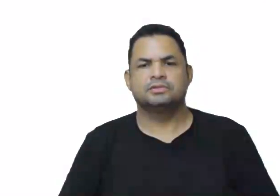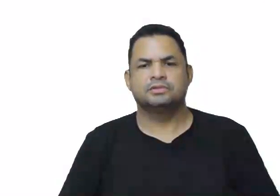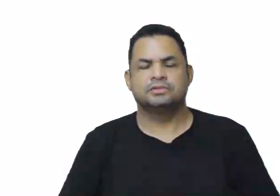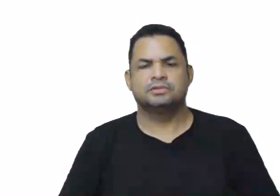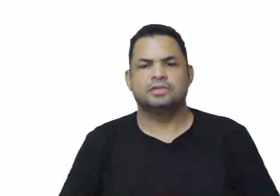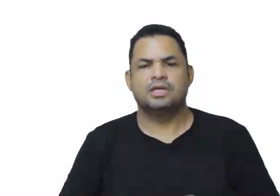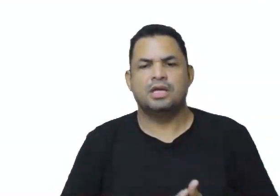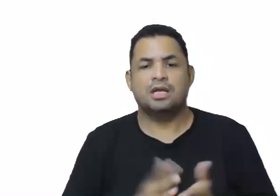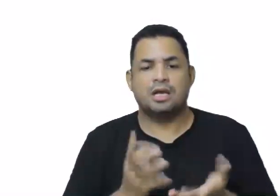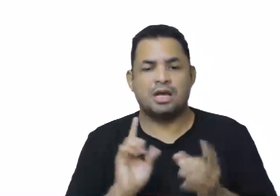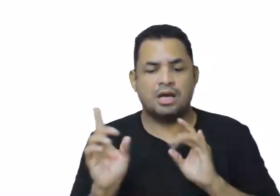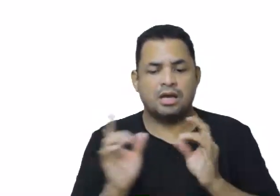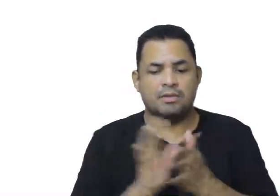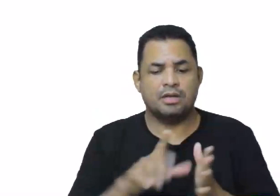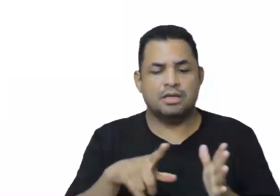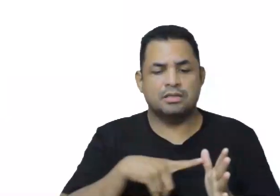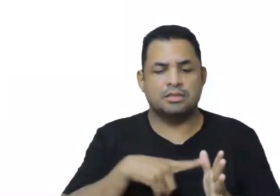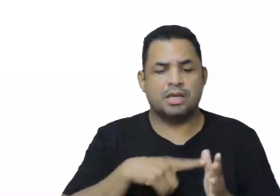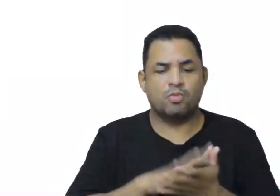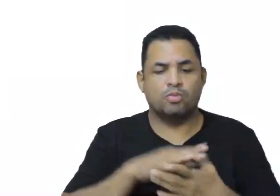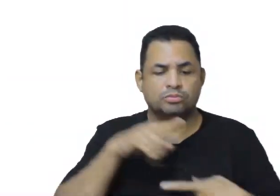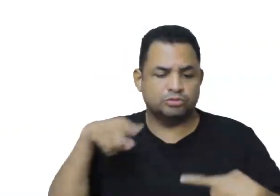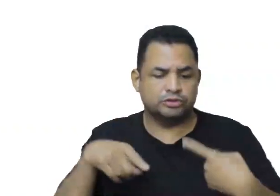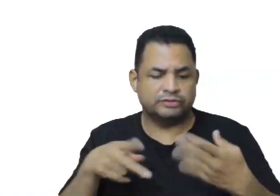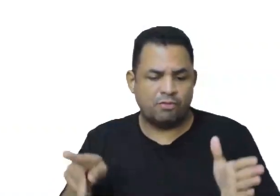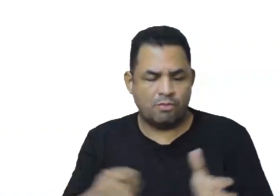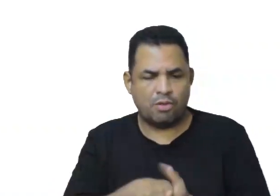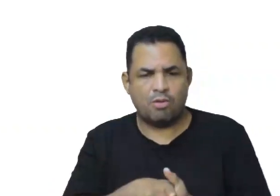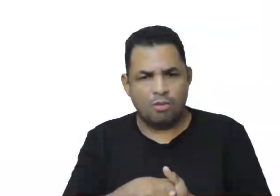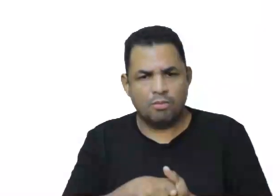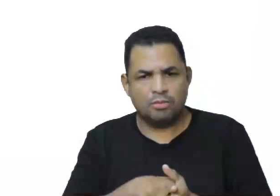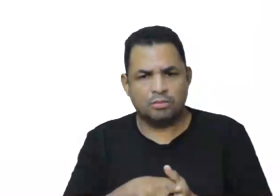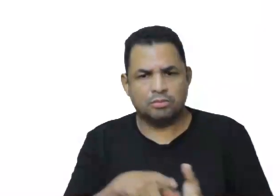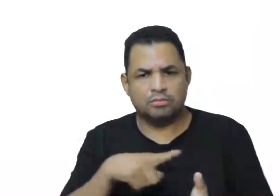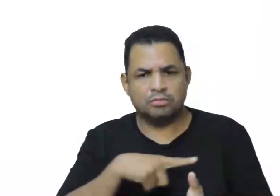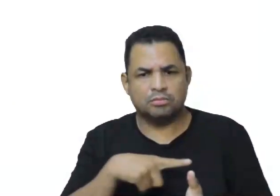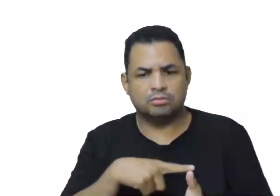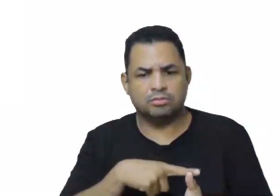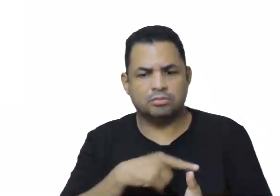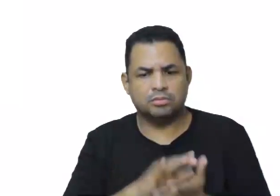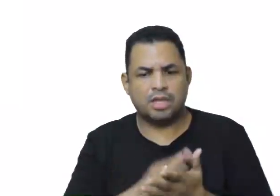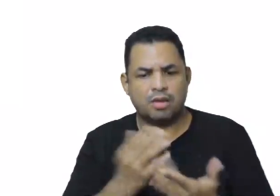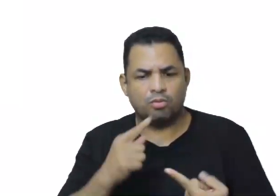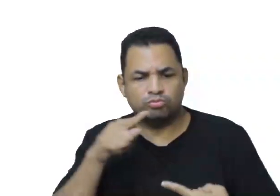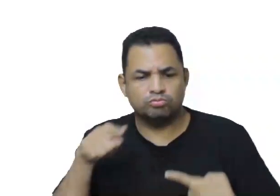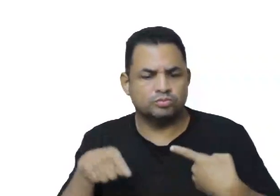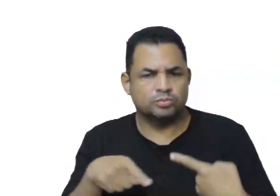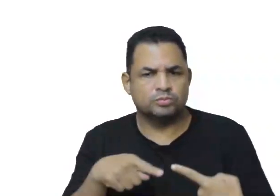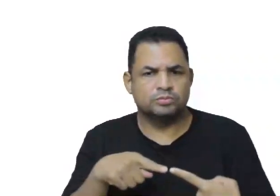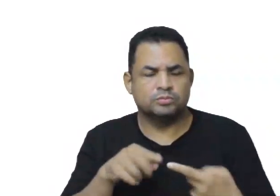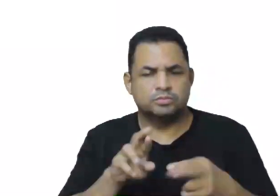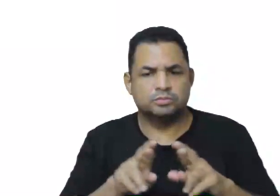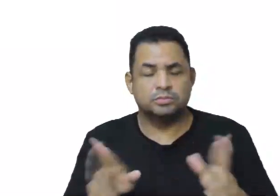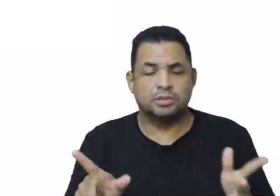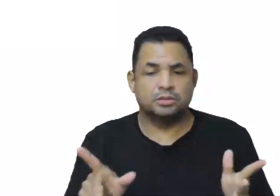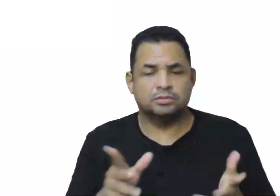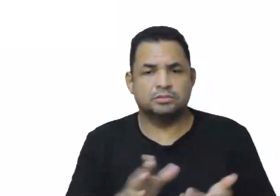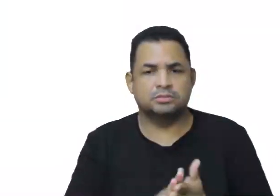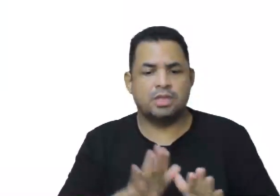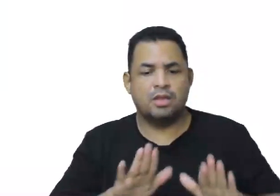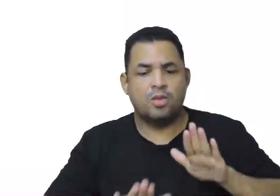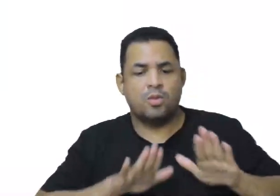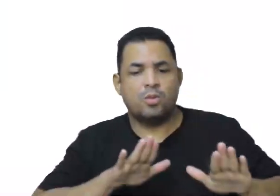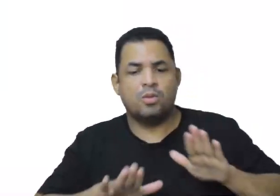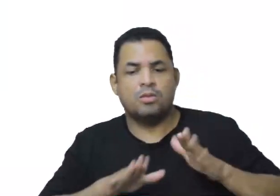é especialista numa determinada função. Ou ela exerce um tipo de função diferente. Isso vai